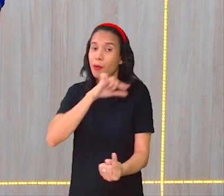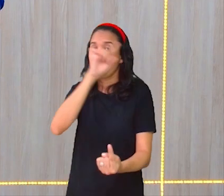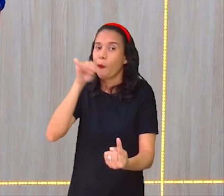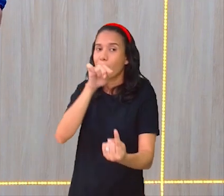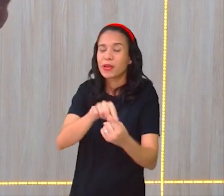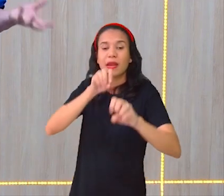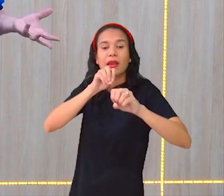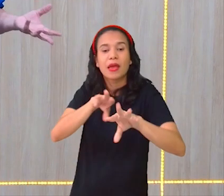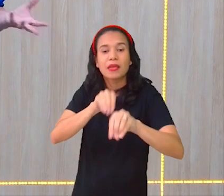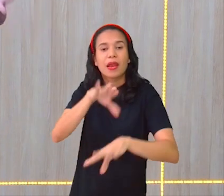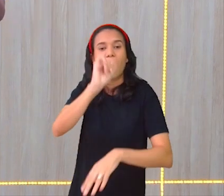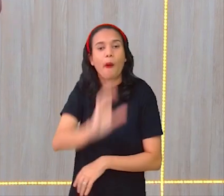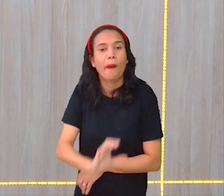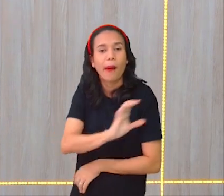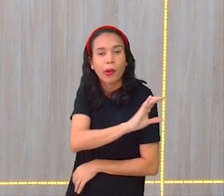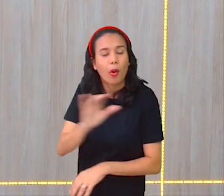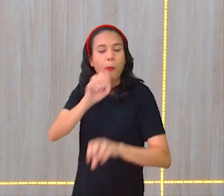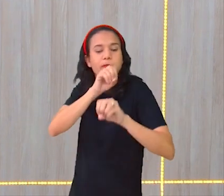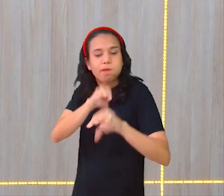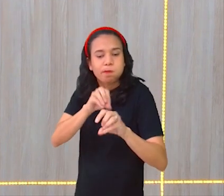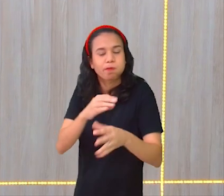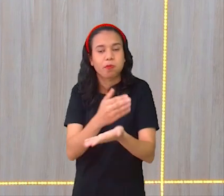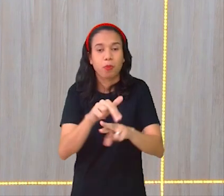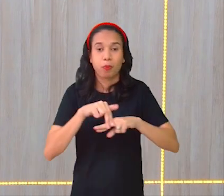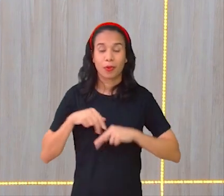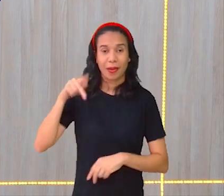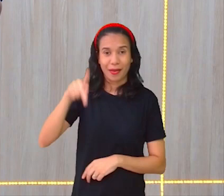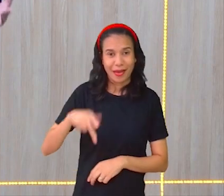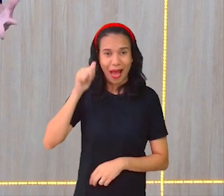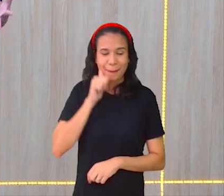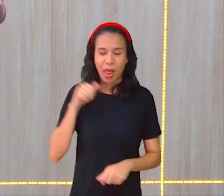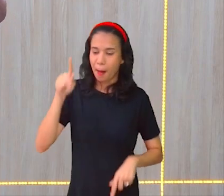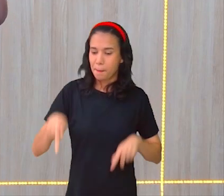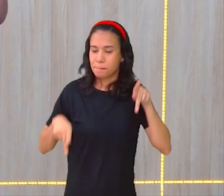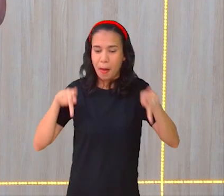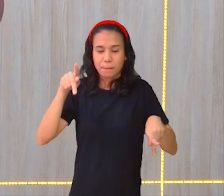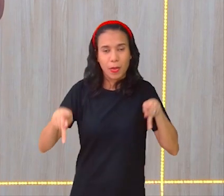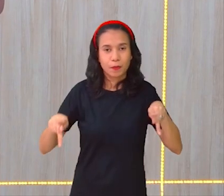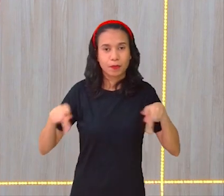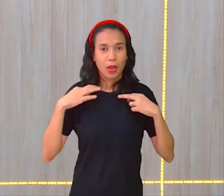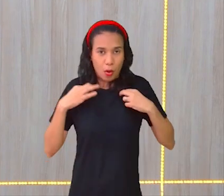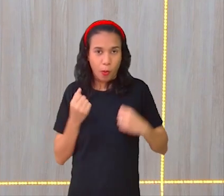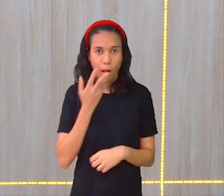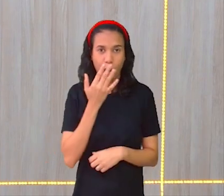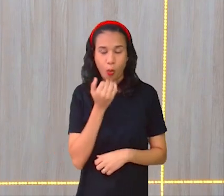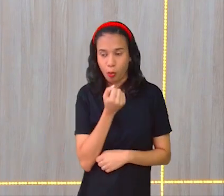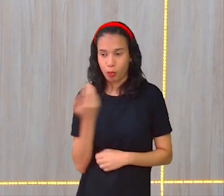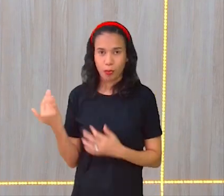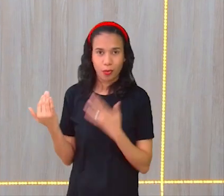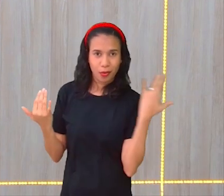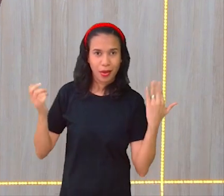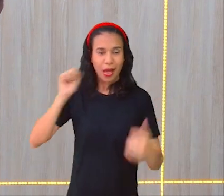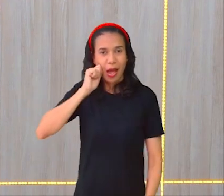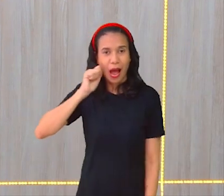de catequizar. Então, no pastoril, as pastoras, né, estão vestidas em duas cores, o azul